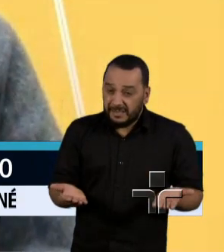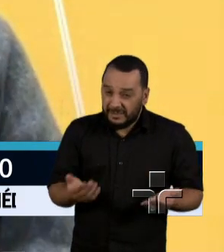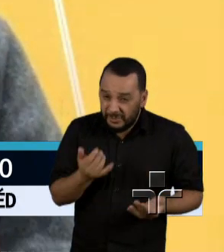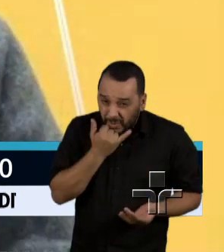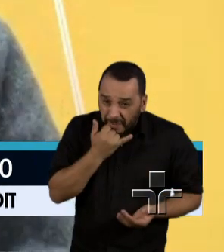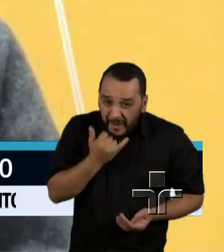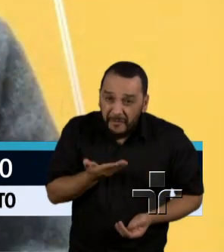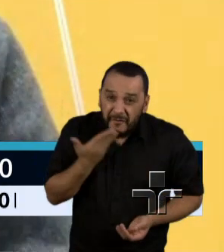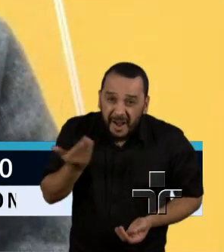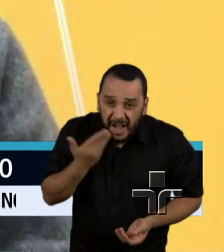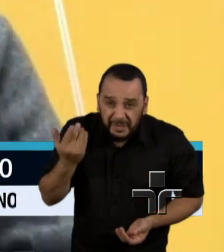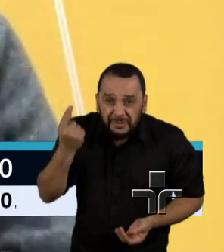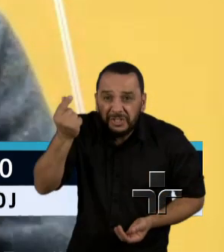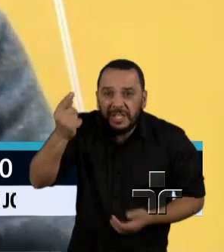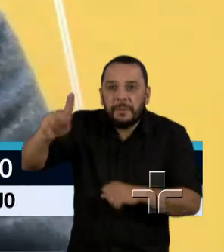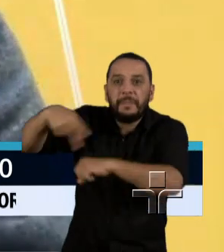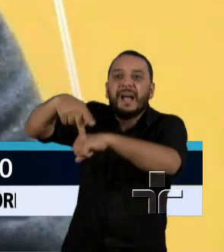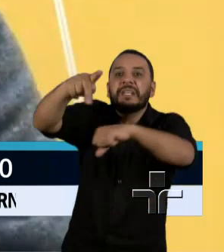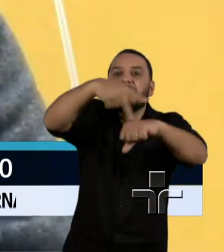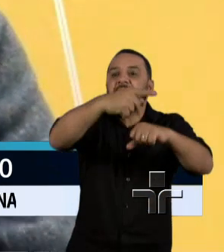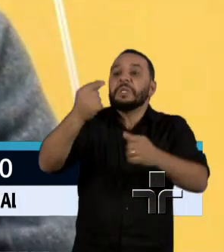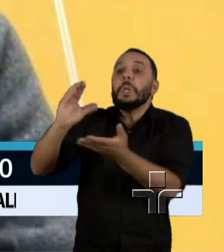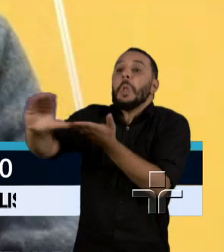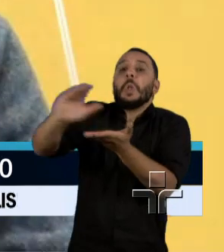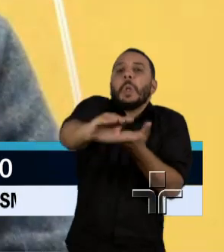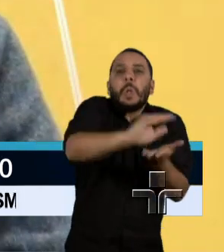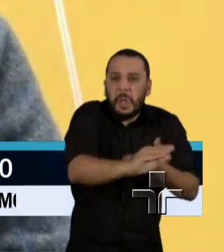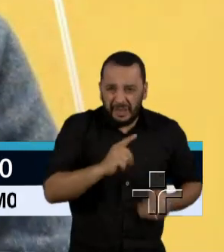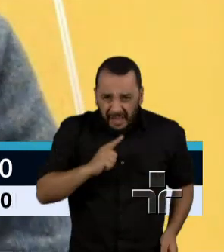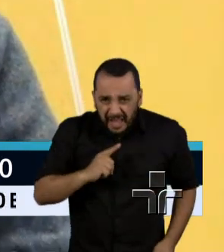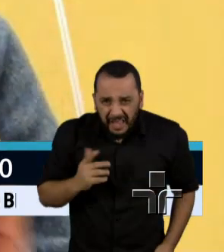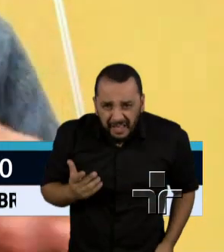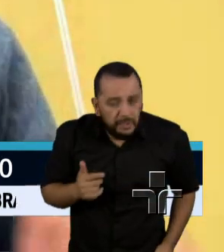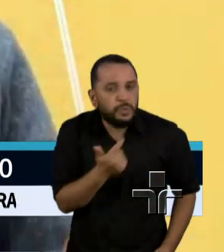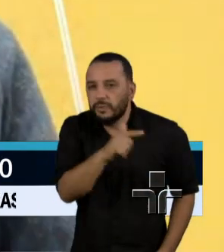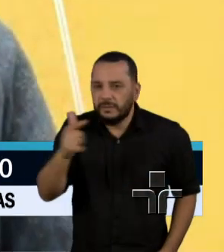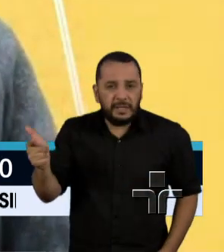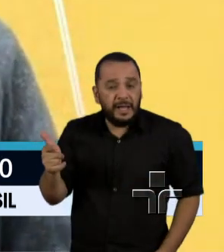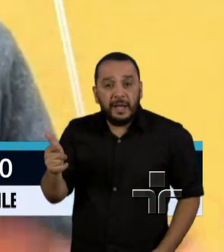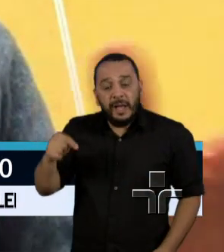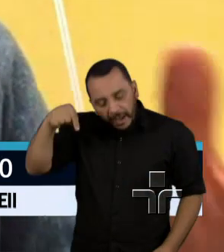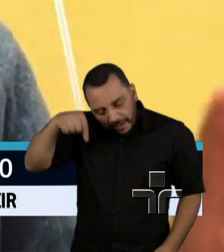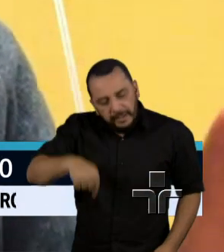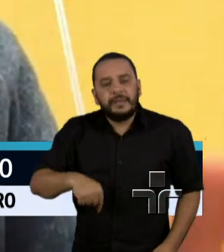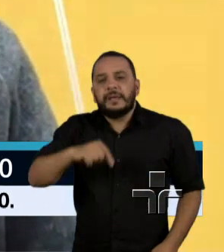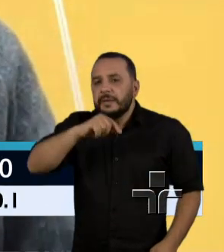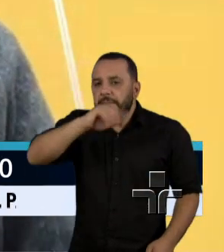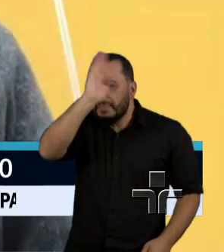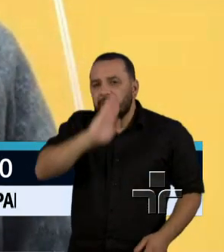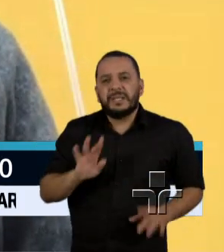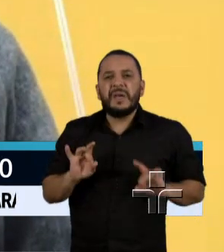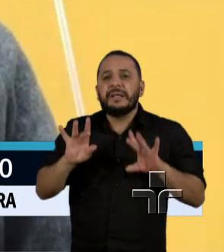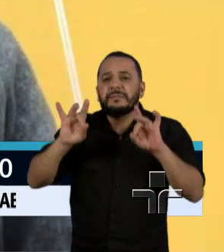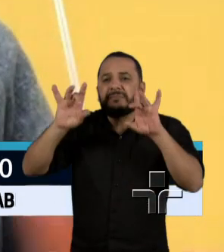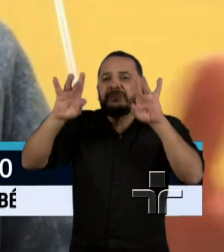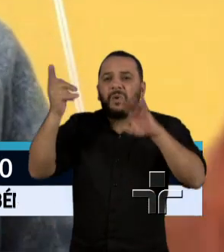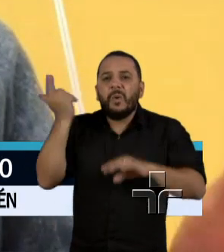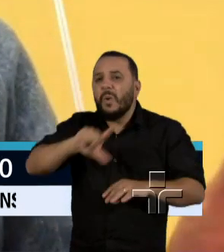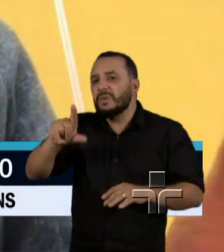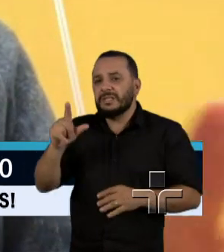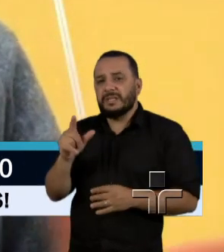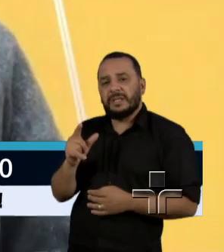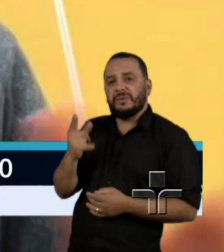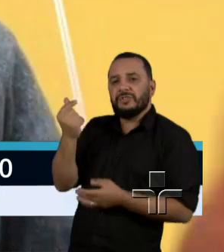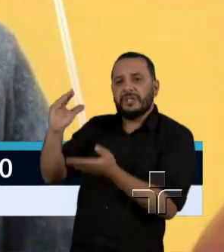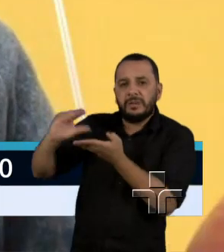fáceis chegando em outros lugares do mundo. O Brasil é um país privilegiado de poder ter acesso a esses recursos e está abrindo